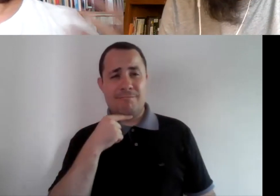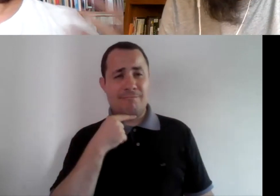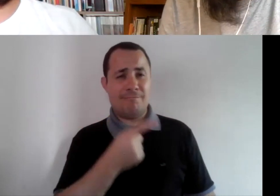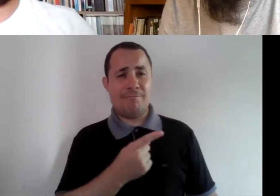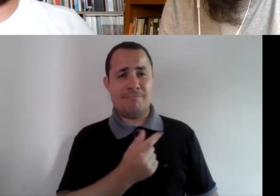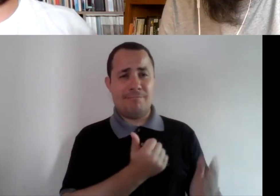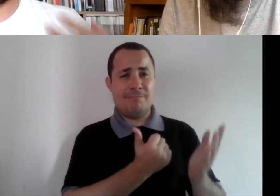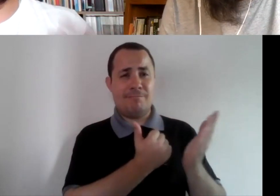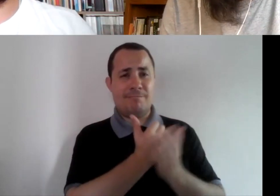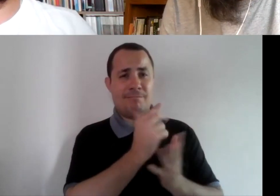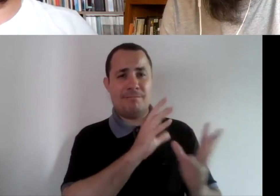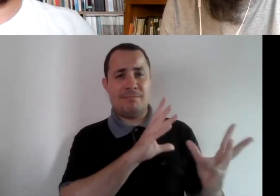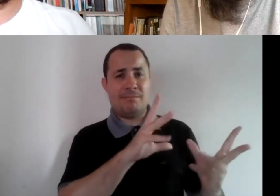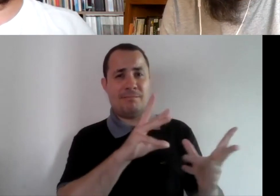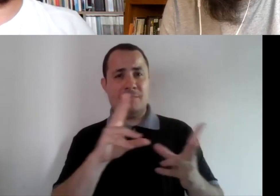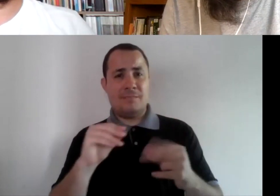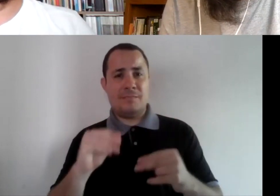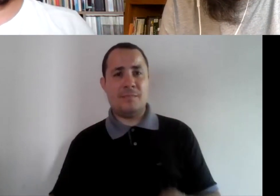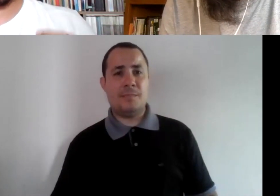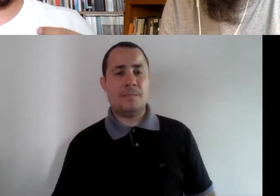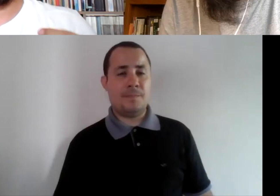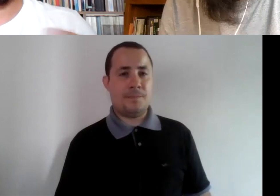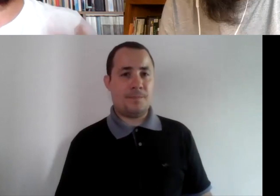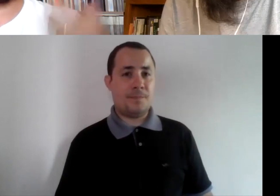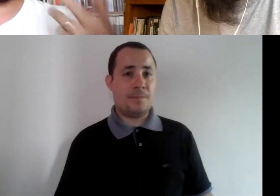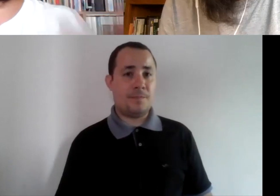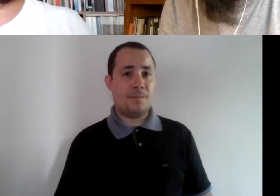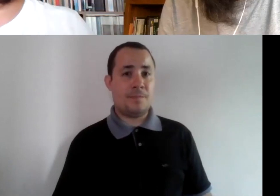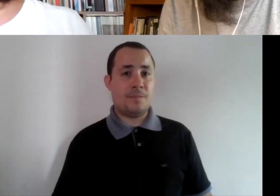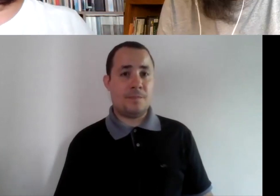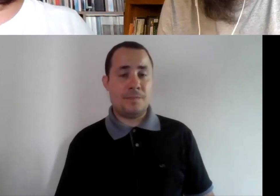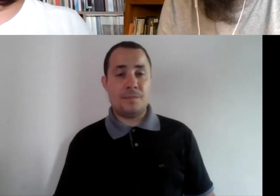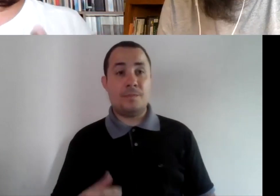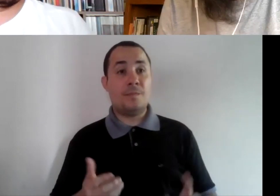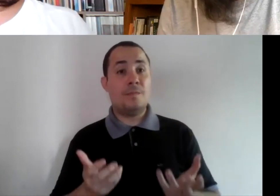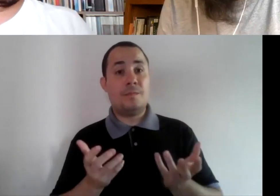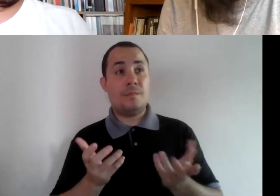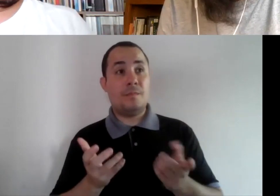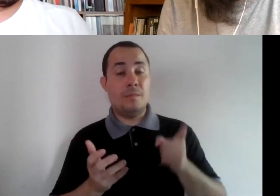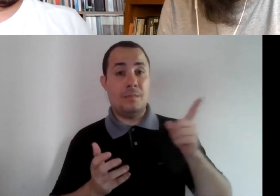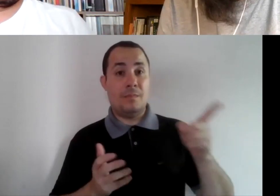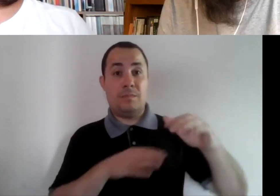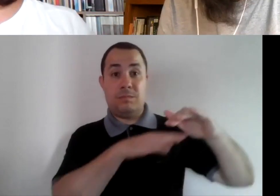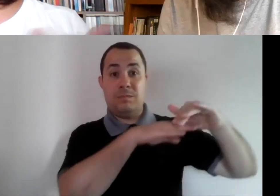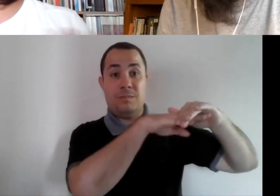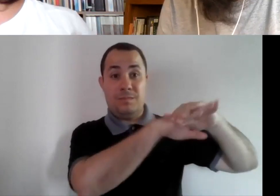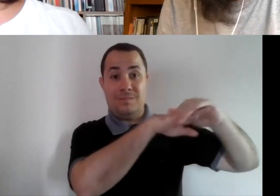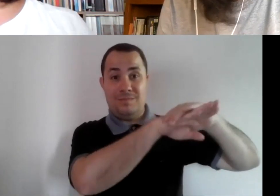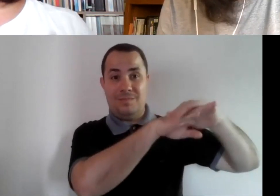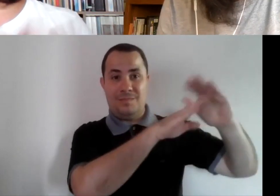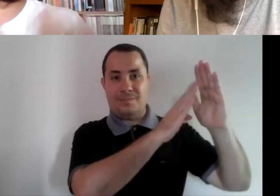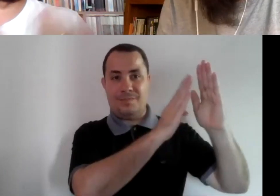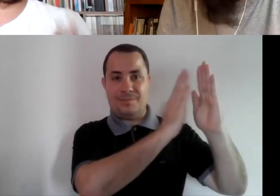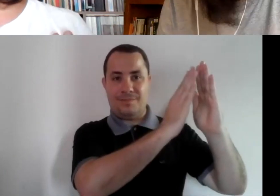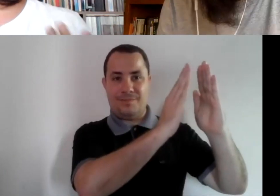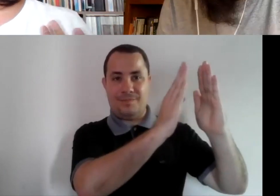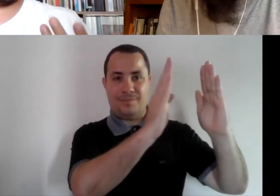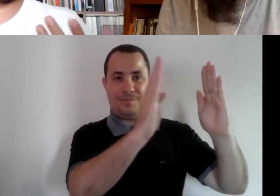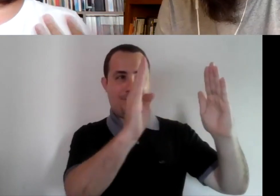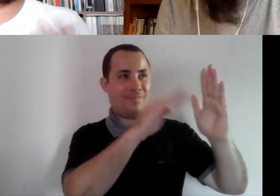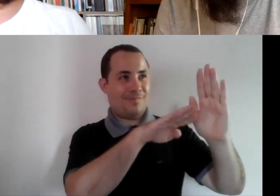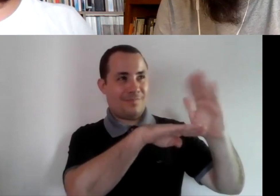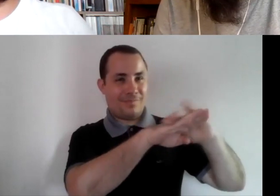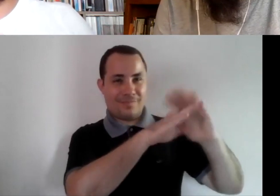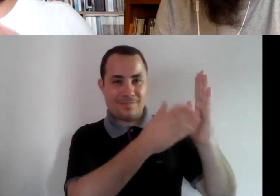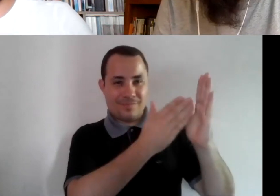da biblioteca, é porque o que a gente quer democratizar é o que a biblioteca guarda, na verdade. Não é só abrir a biblioteca para qualquer